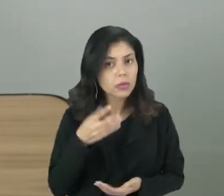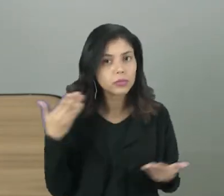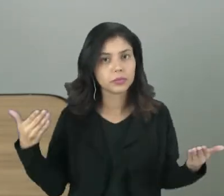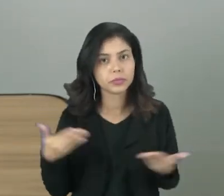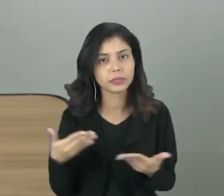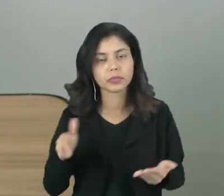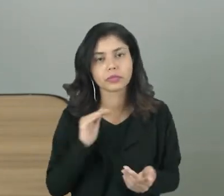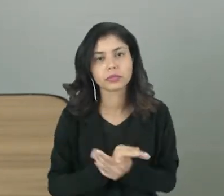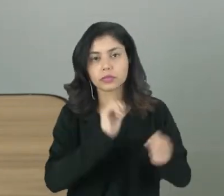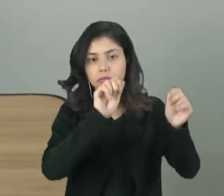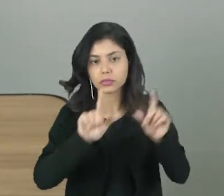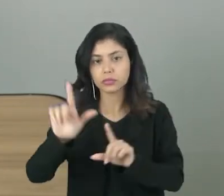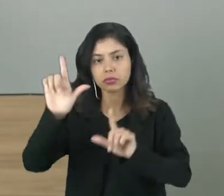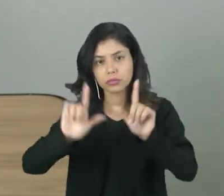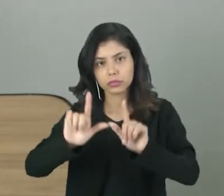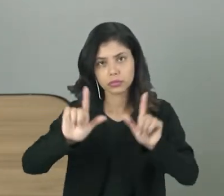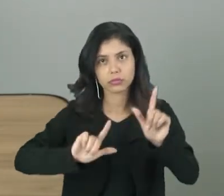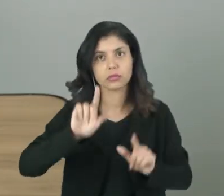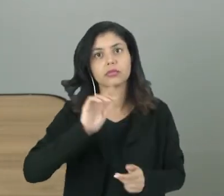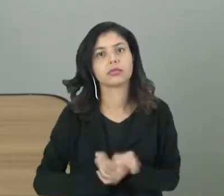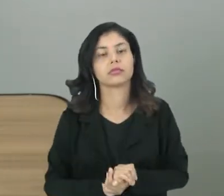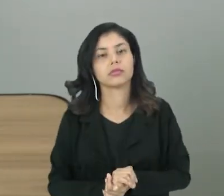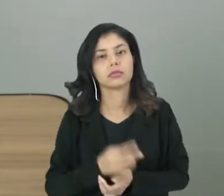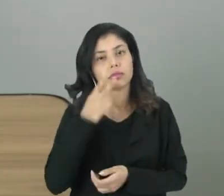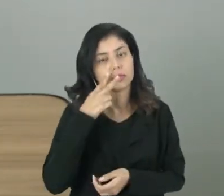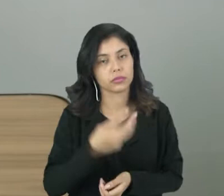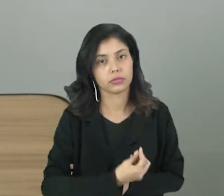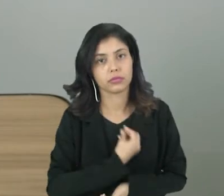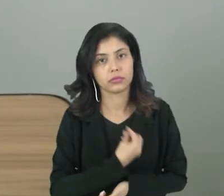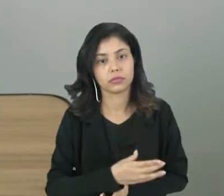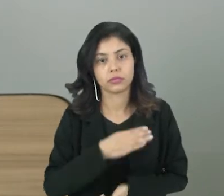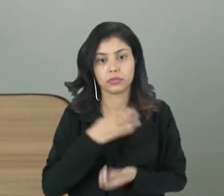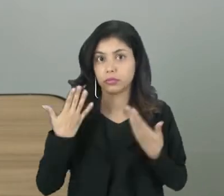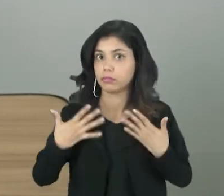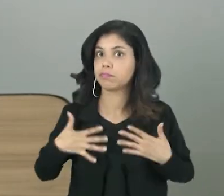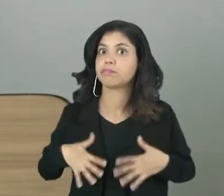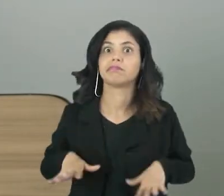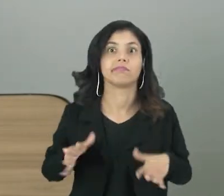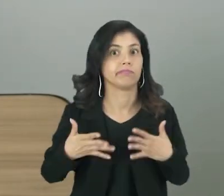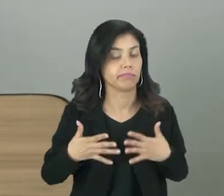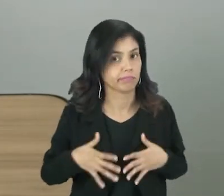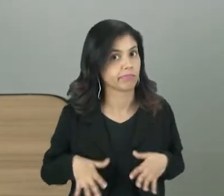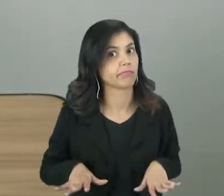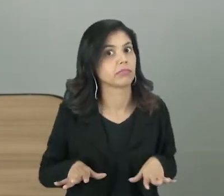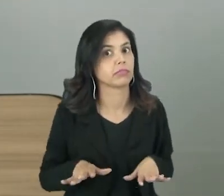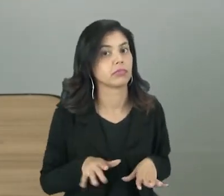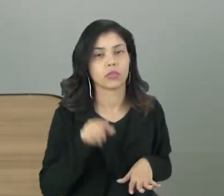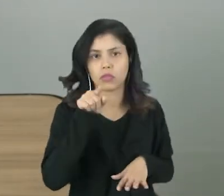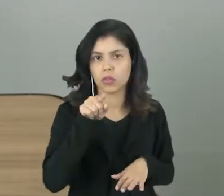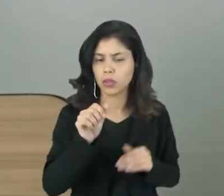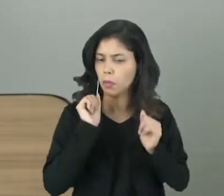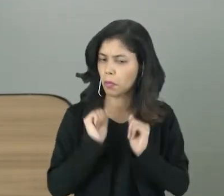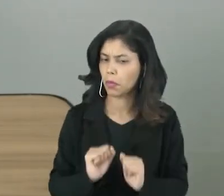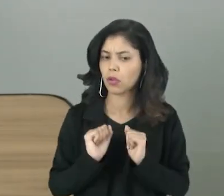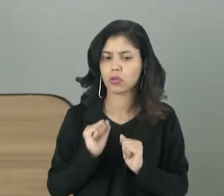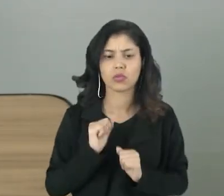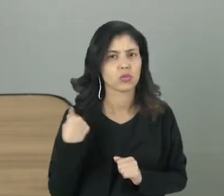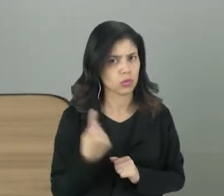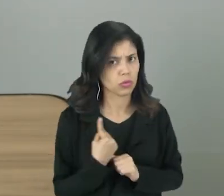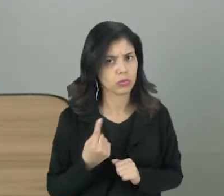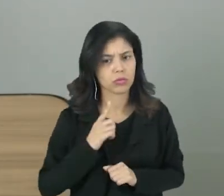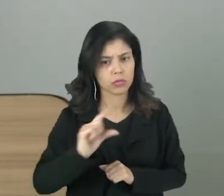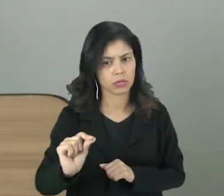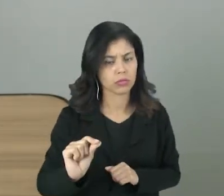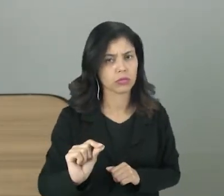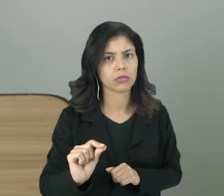vendo na televisão nós vivemos uma cidade tranquila não vocês podem Andar sozinhas